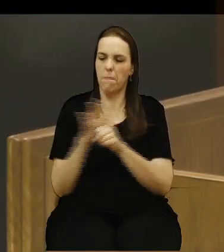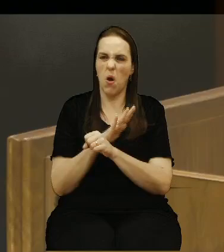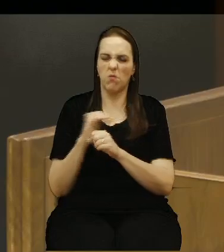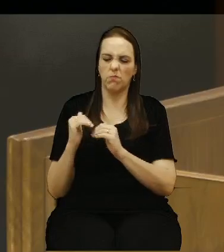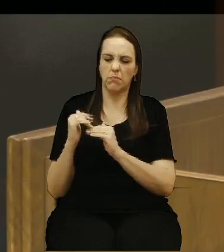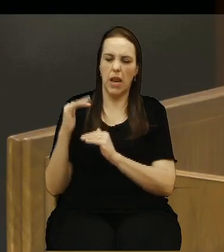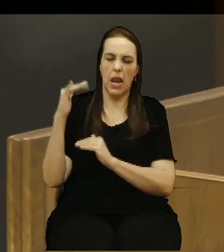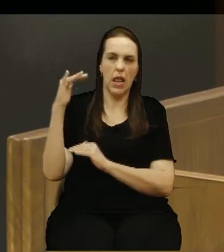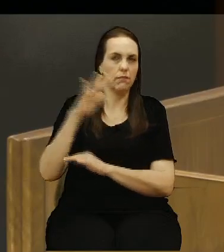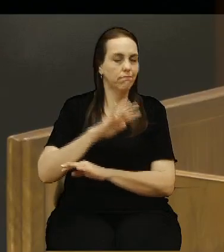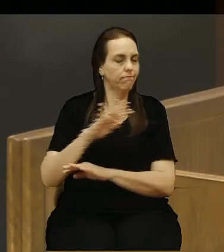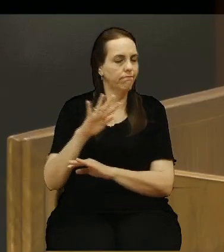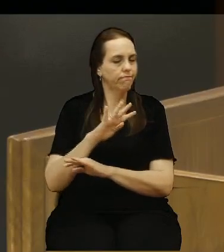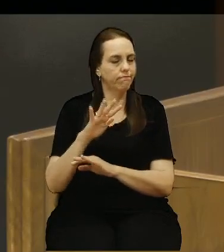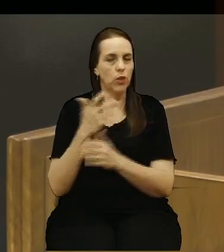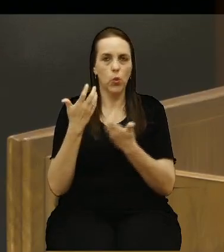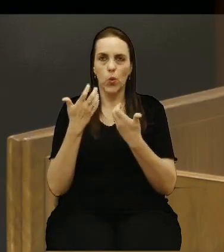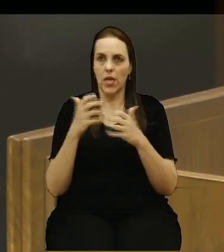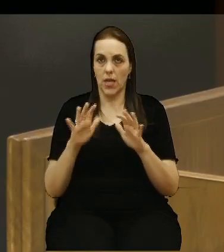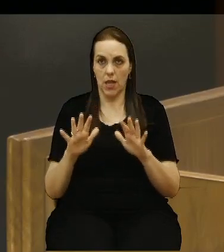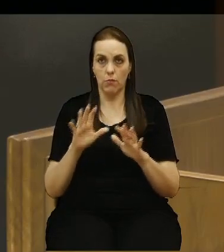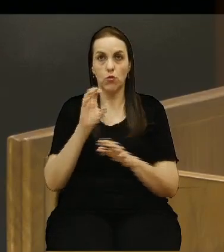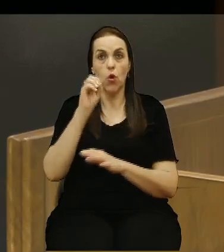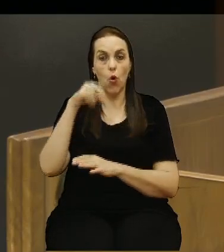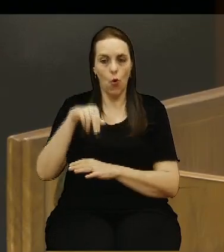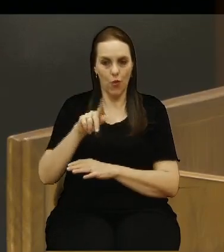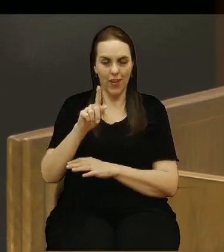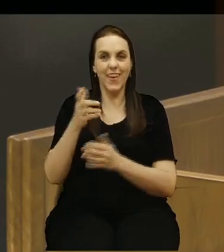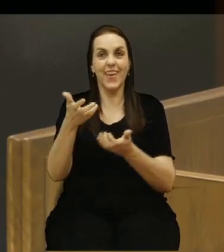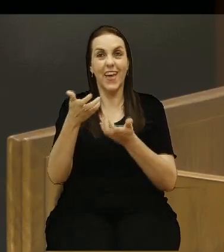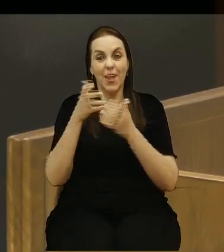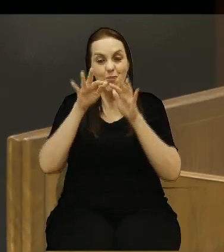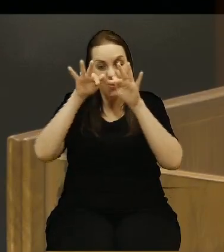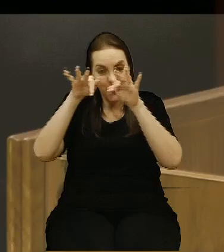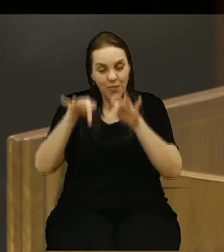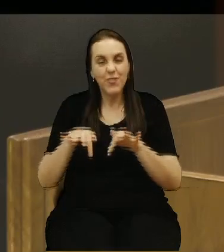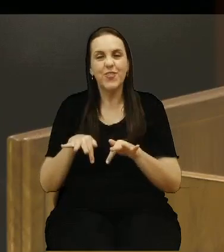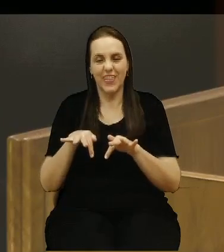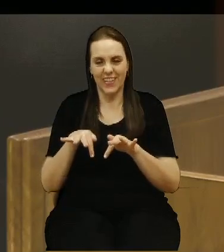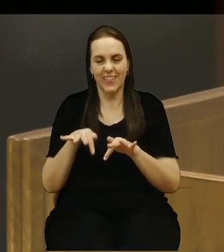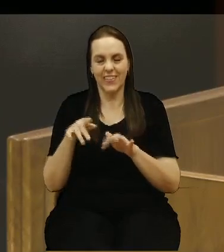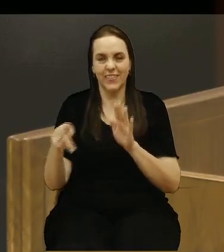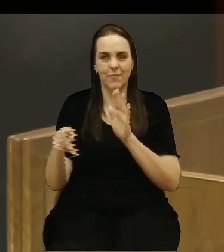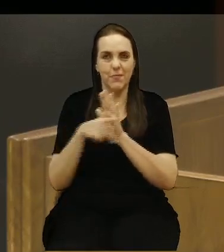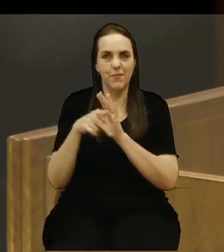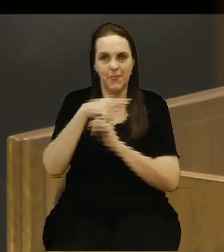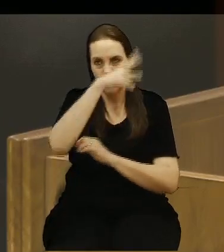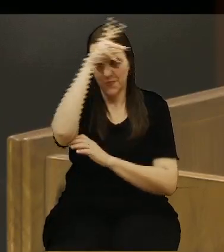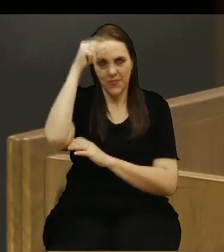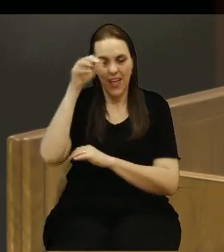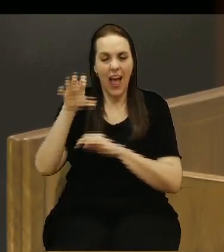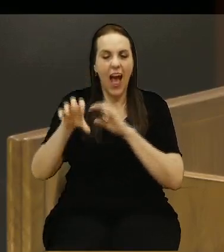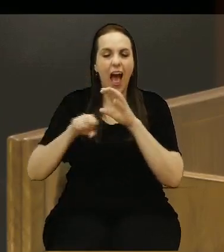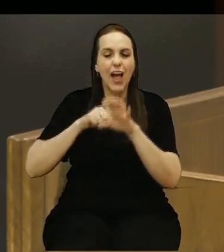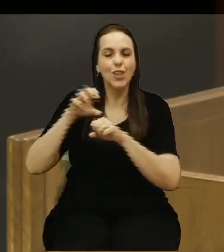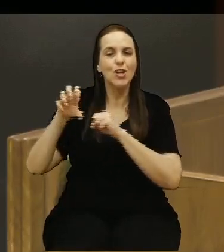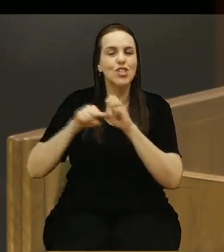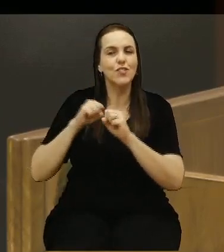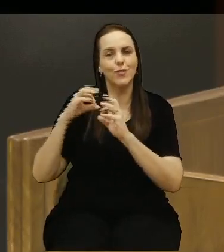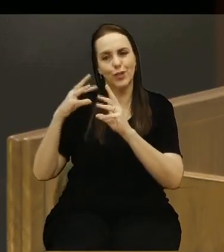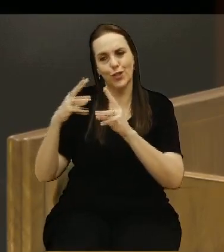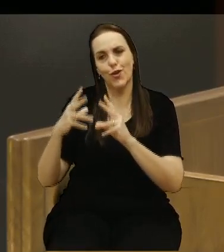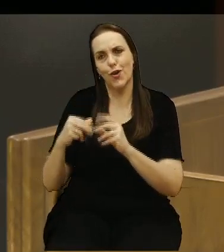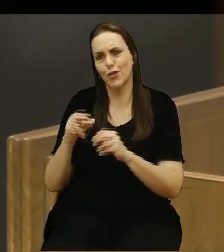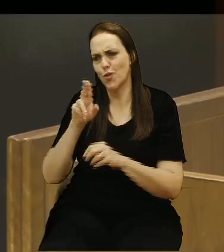não queremos isso. Nós, ONGs, sempre queremos o fim do canil municipal e as adoções de uma forma que não